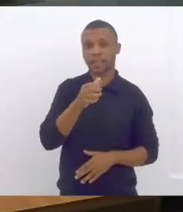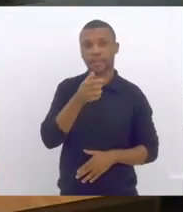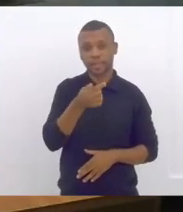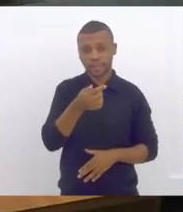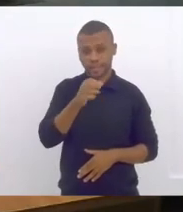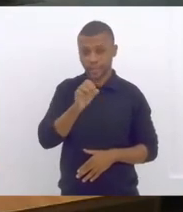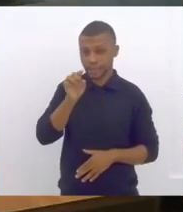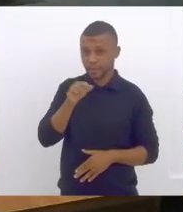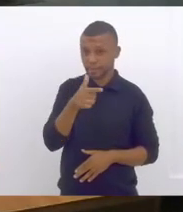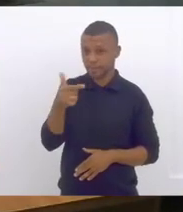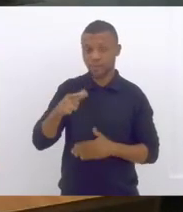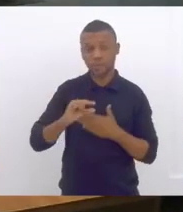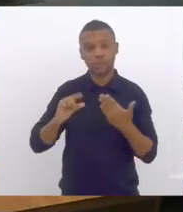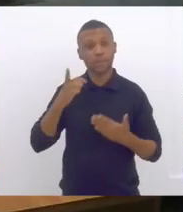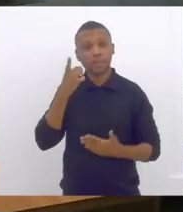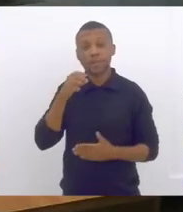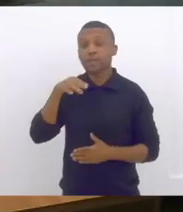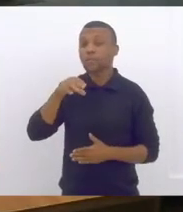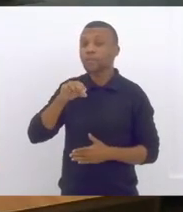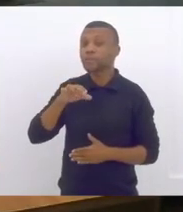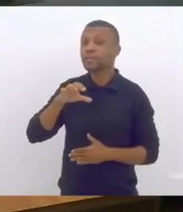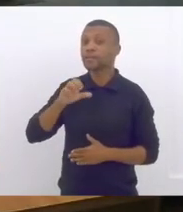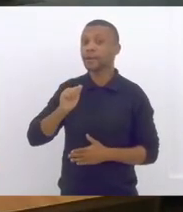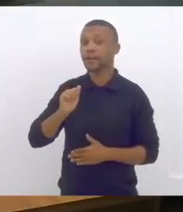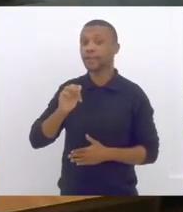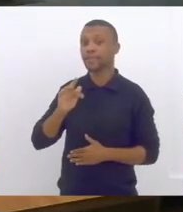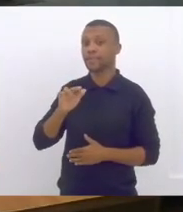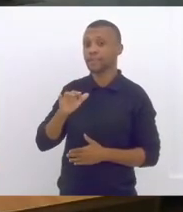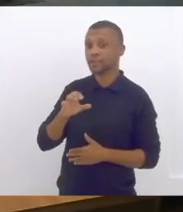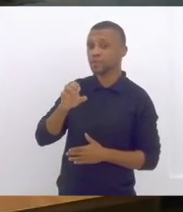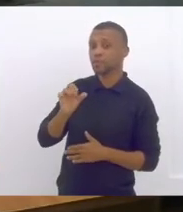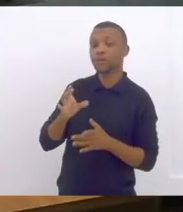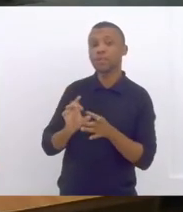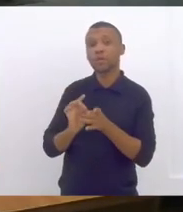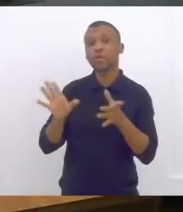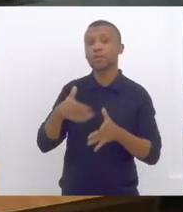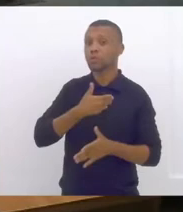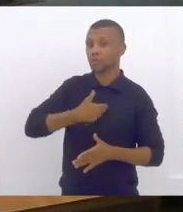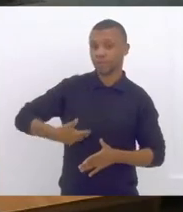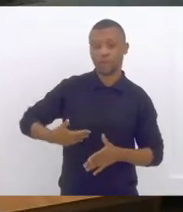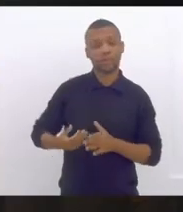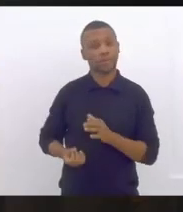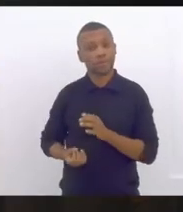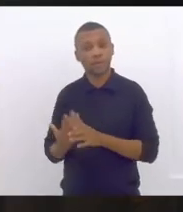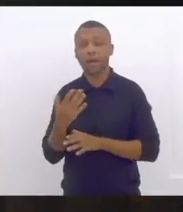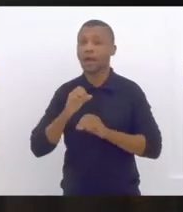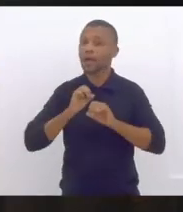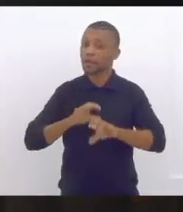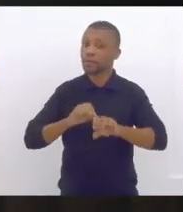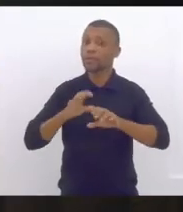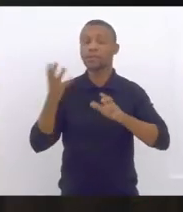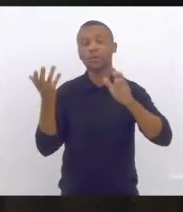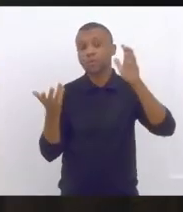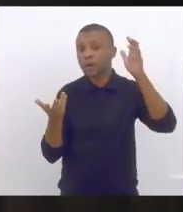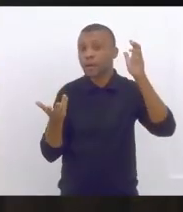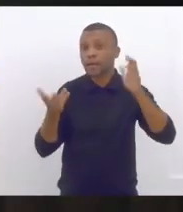6060, de 22, de autoria da deputada Mônica Francisco, que autoriza o Poder Executivo a implantar a educação climática.